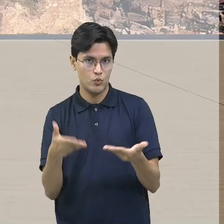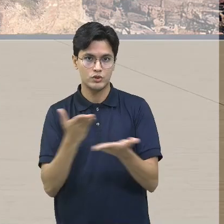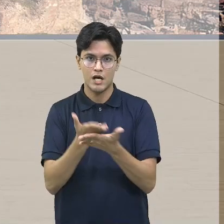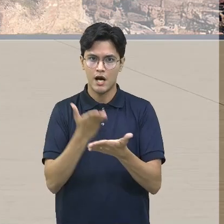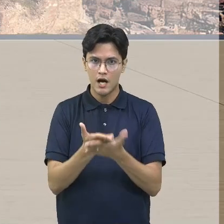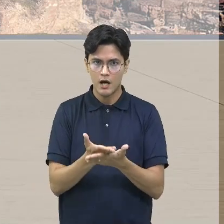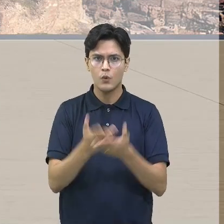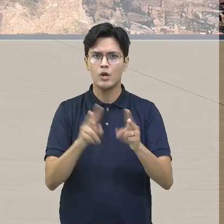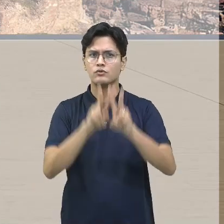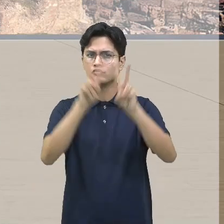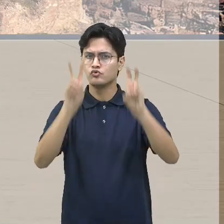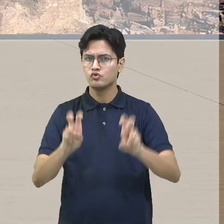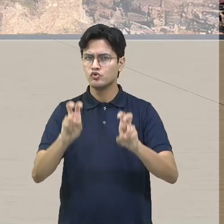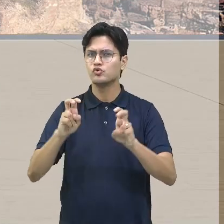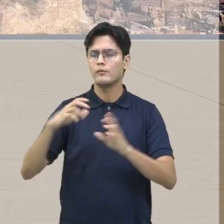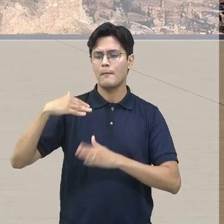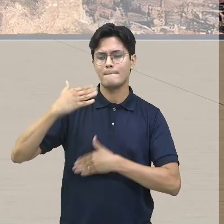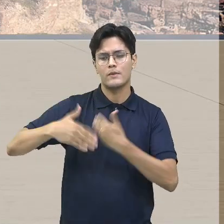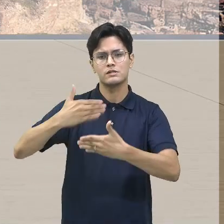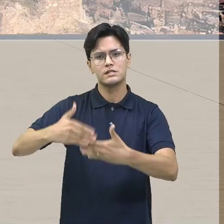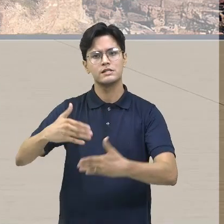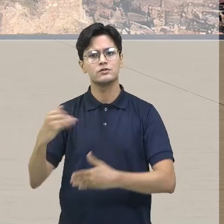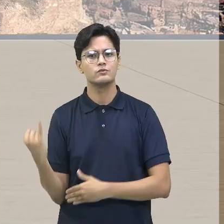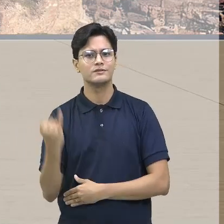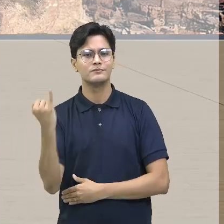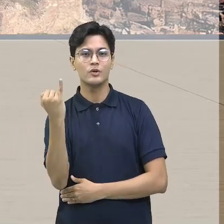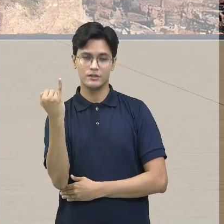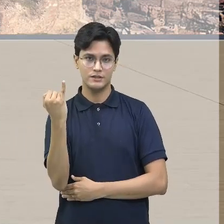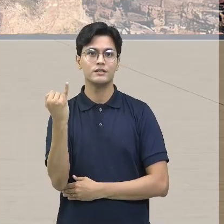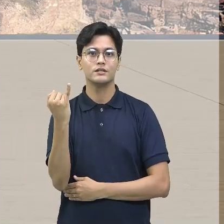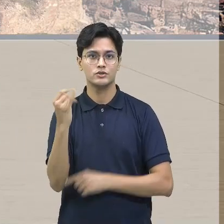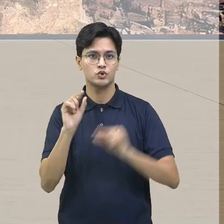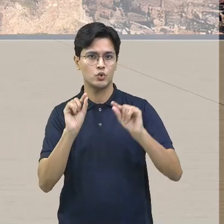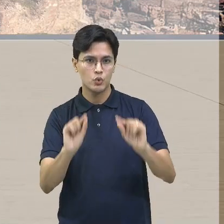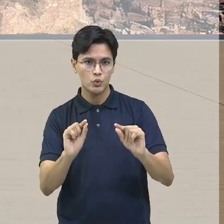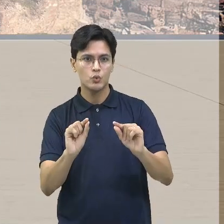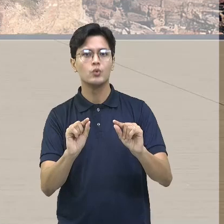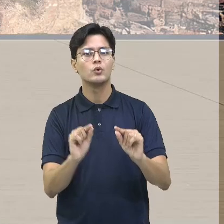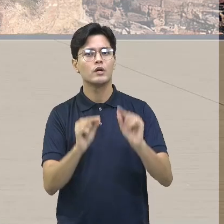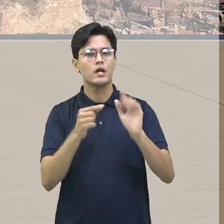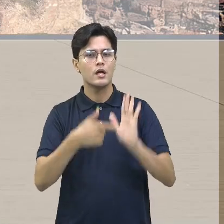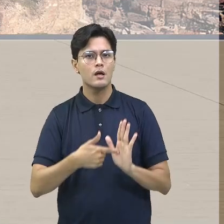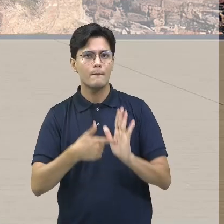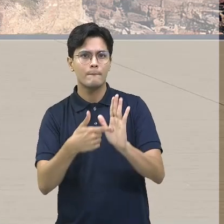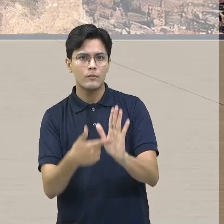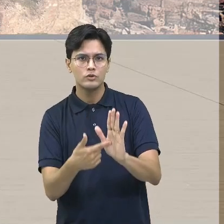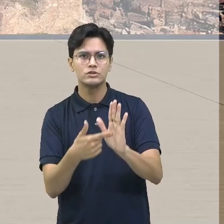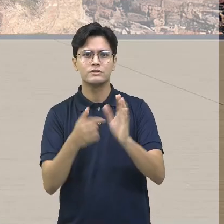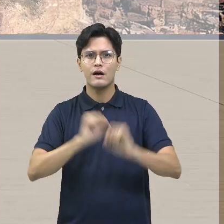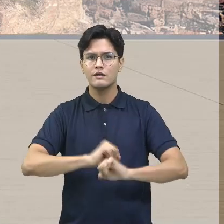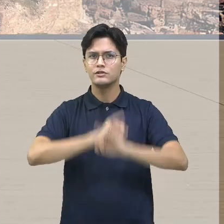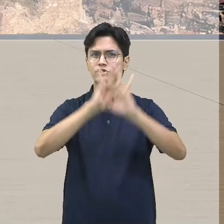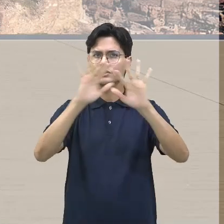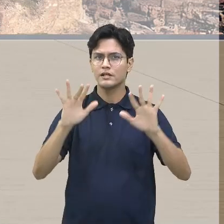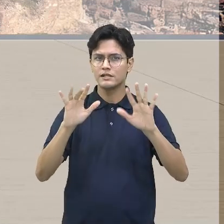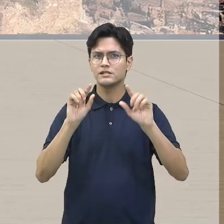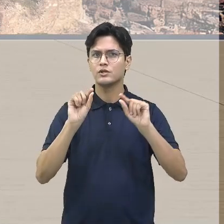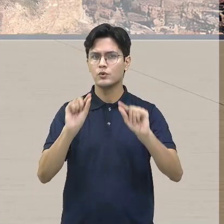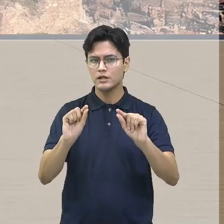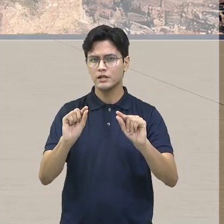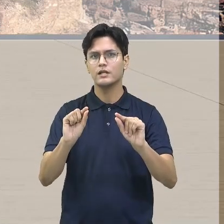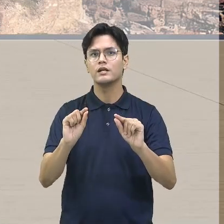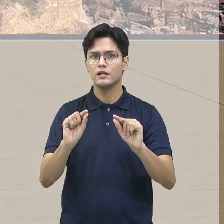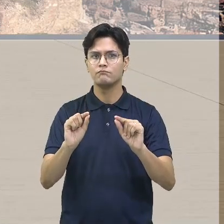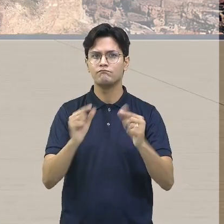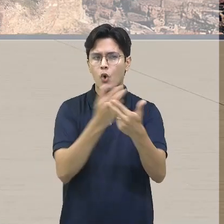muito importante e que vai delimitar muito daquilo que